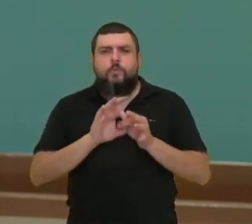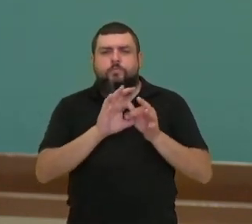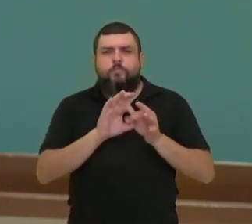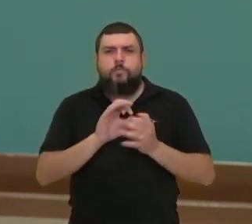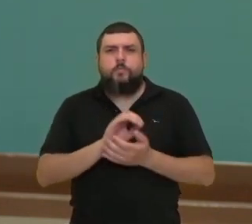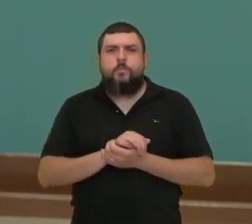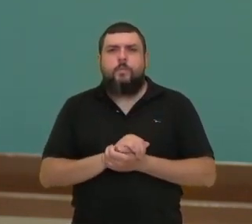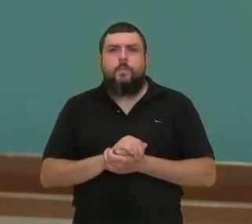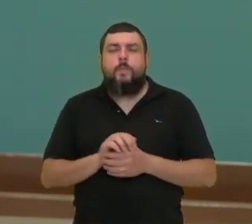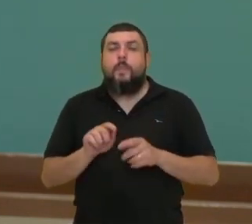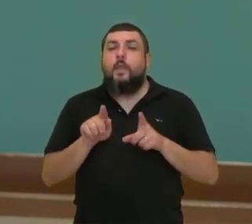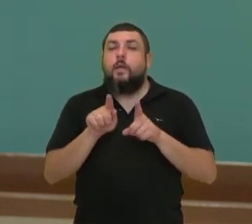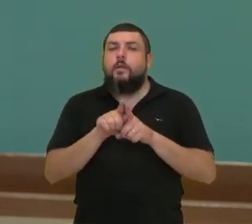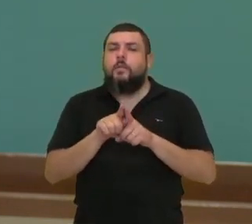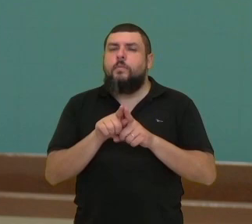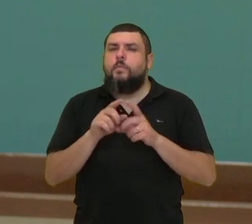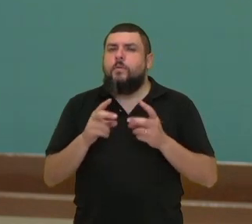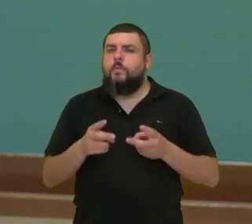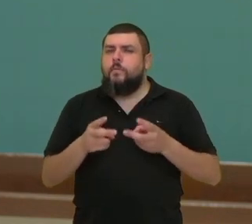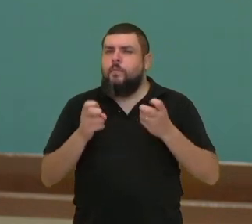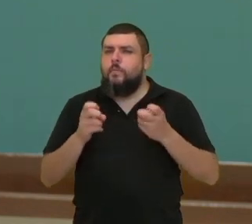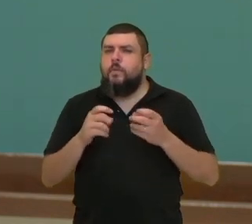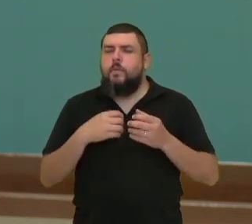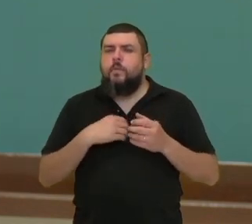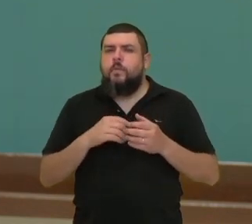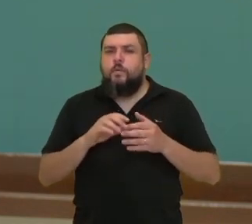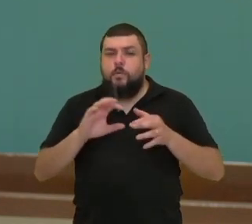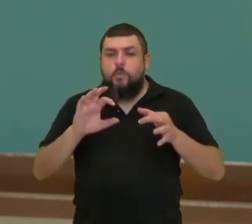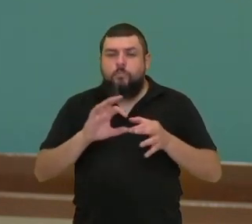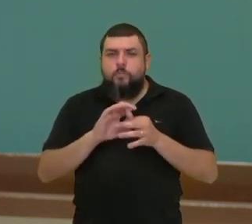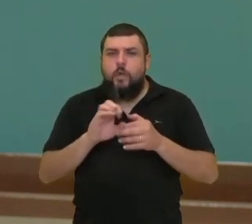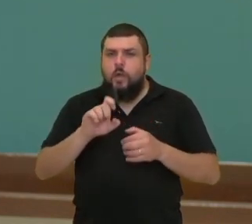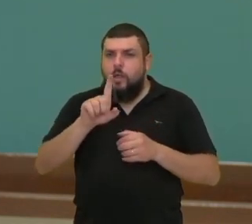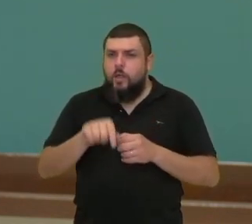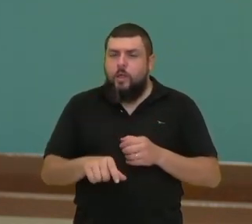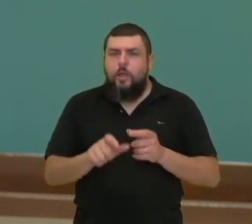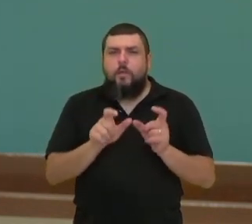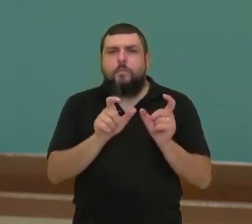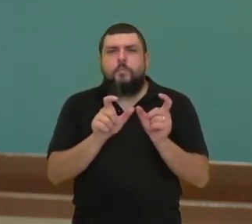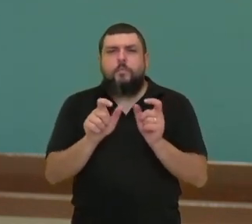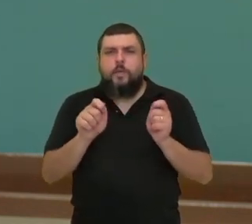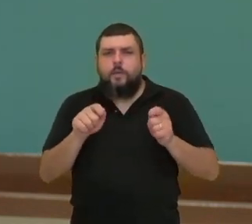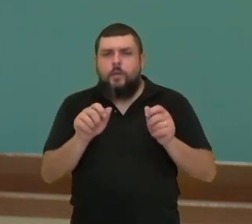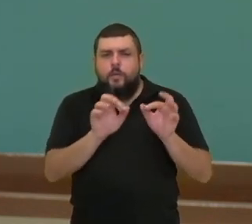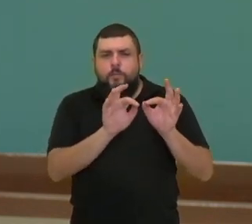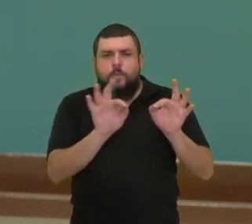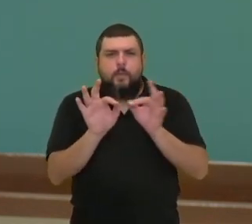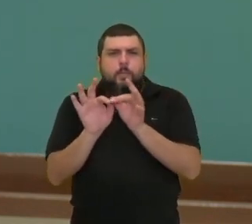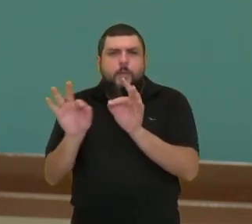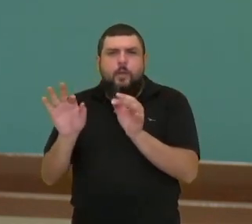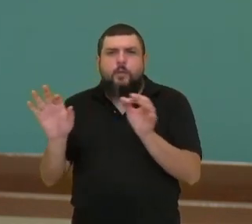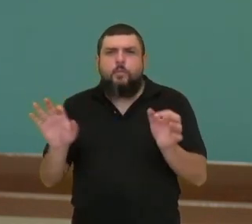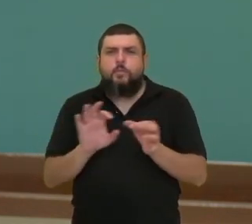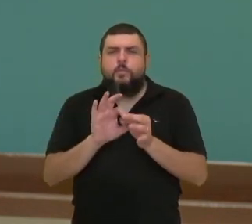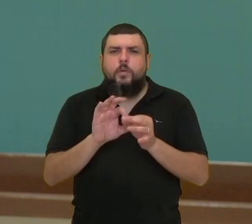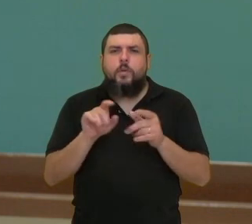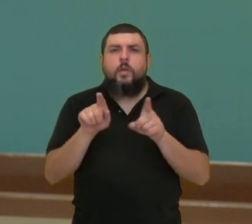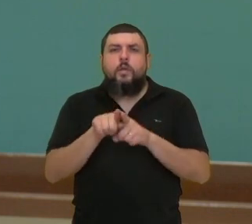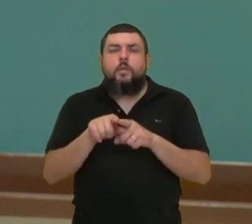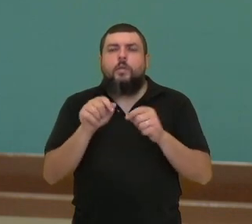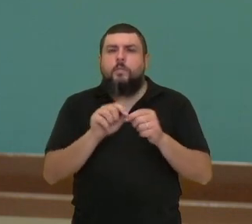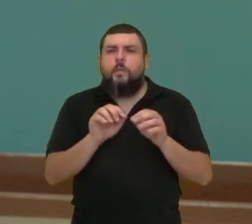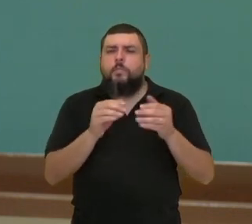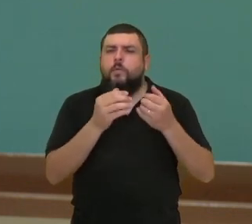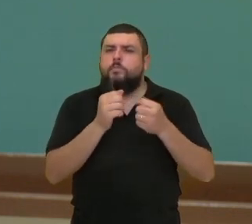vimos ali, né, que as conjunções são termos que elas servem para unir as orações e também dão sentido a